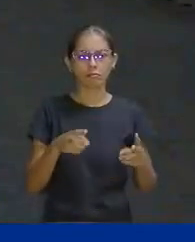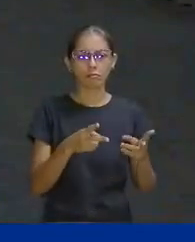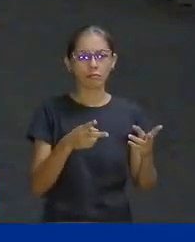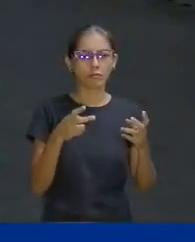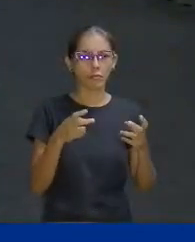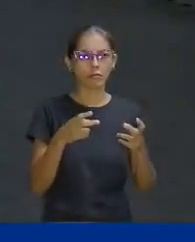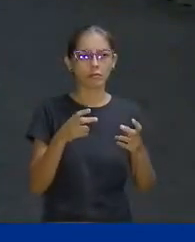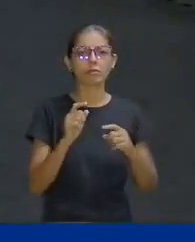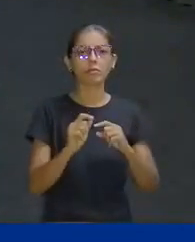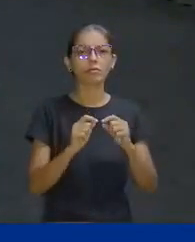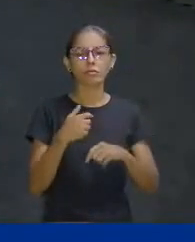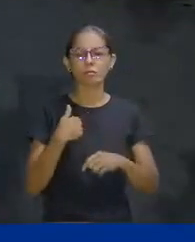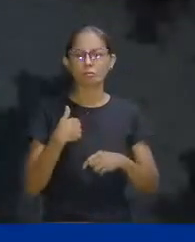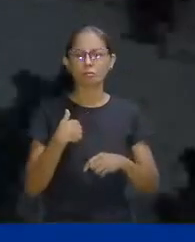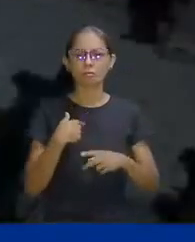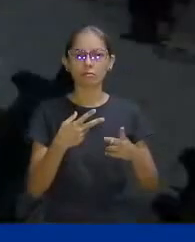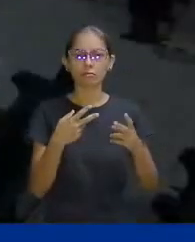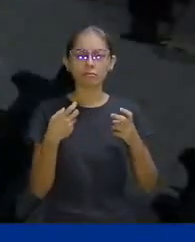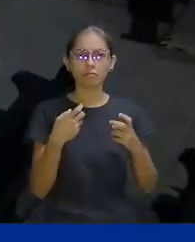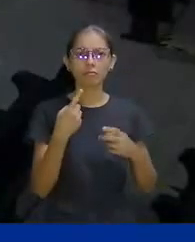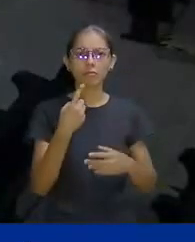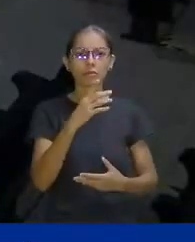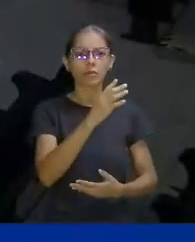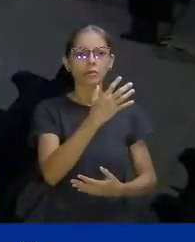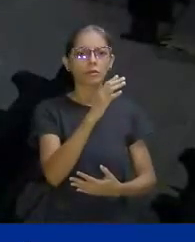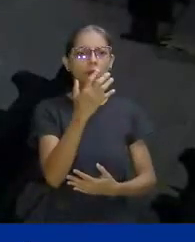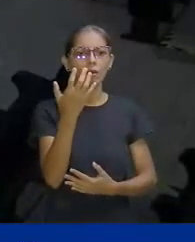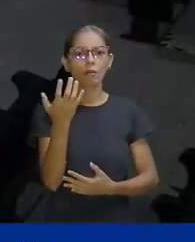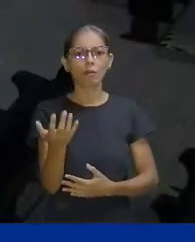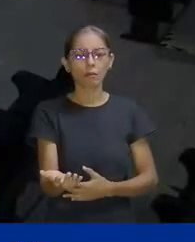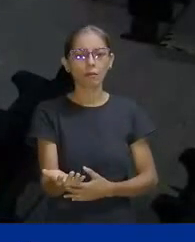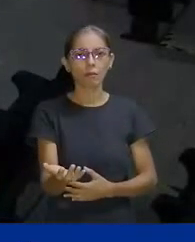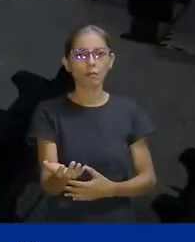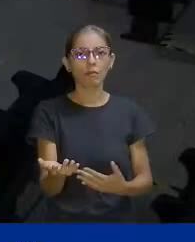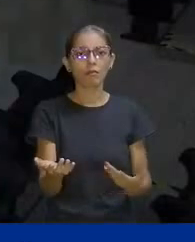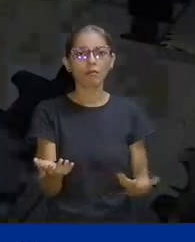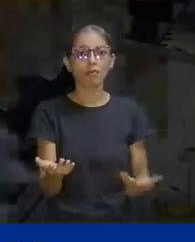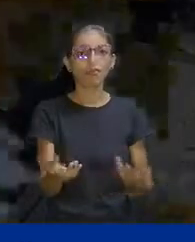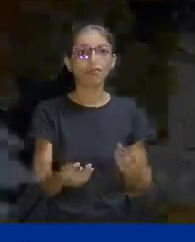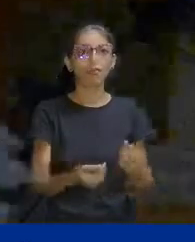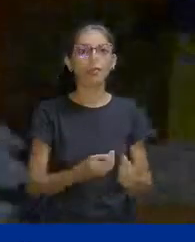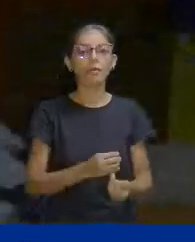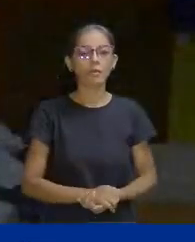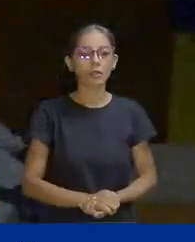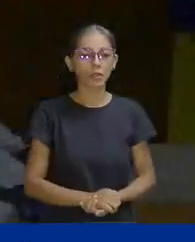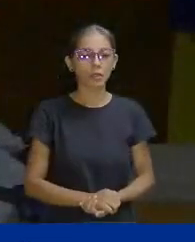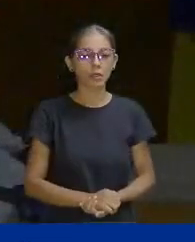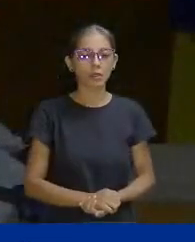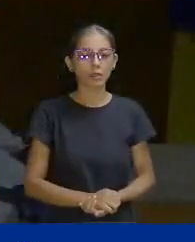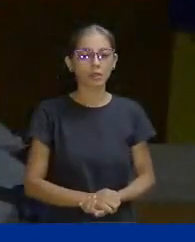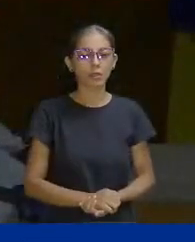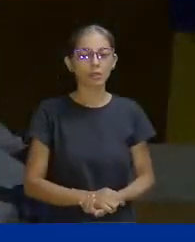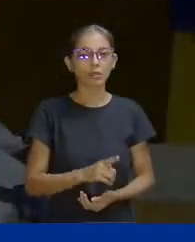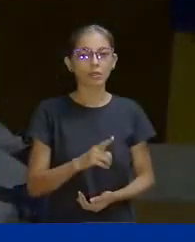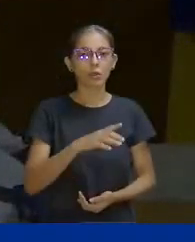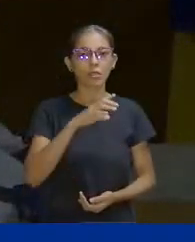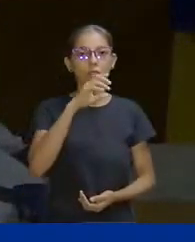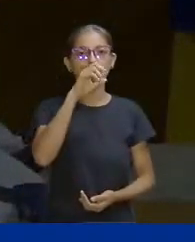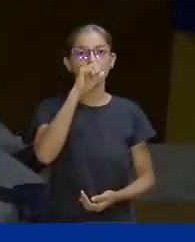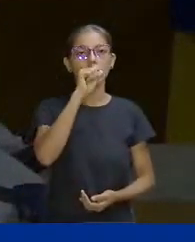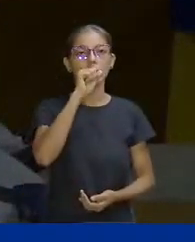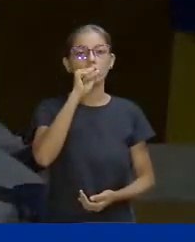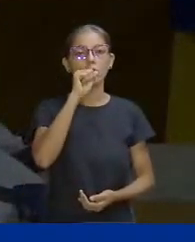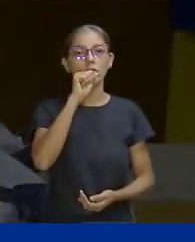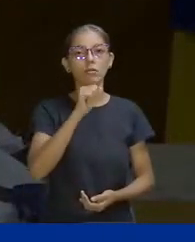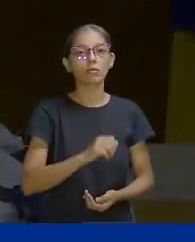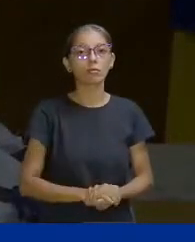árvore que despeja algo em torno de 300 a 400 litros de oxigênio por